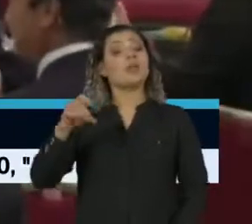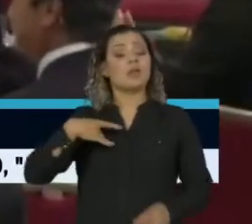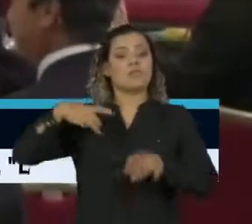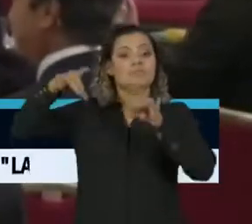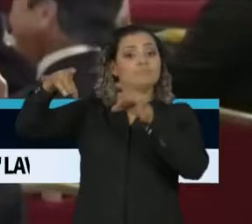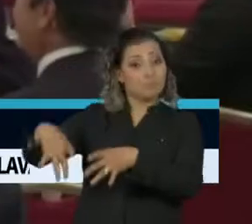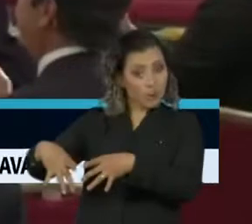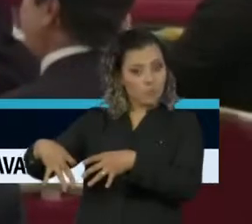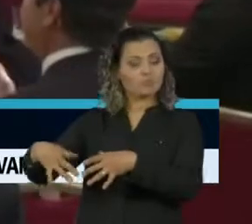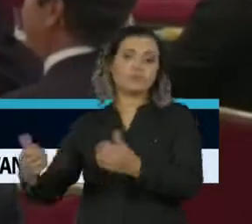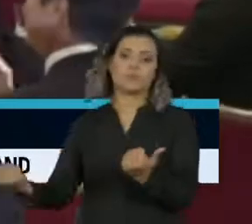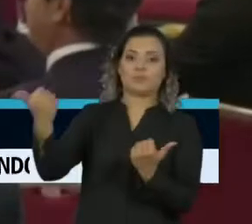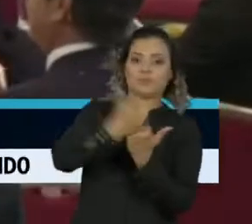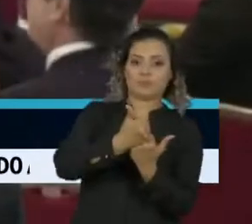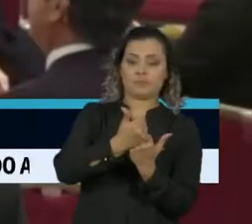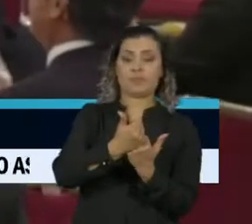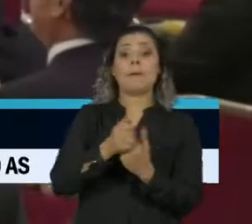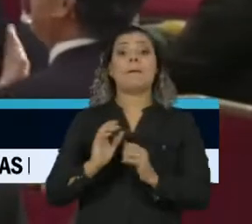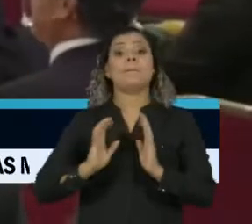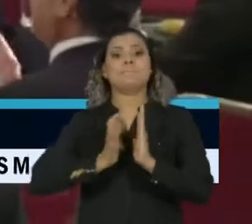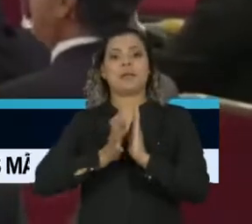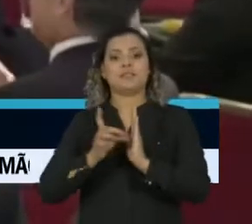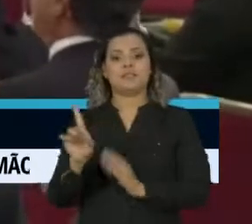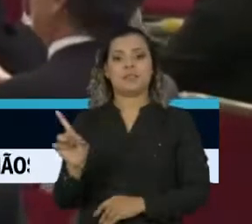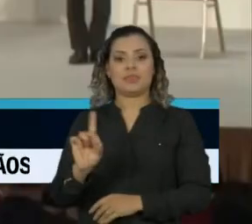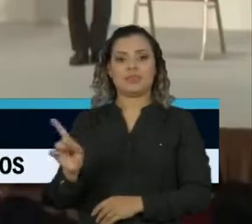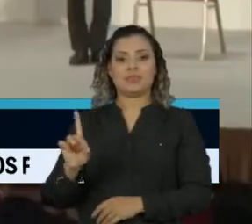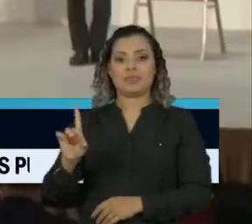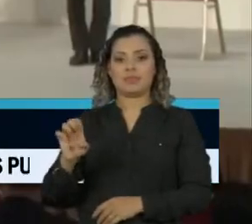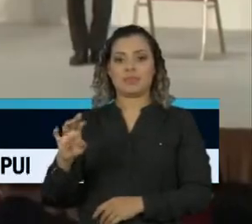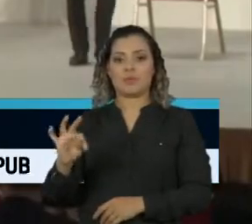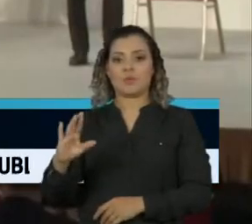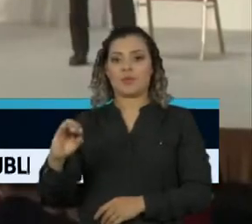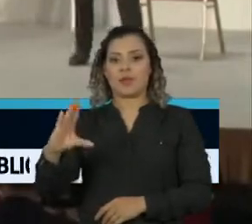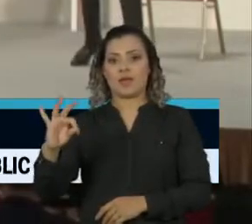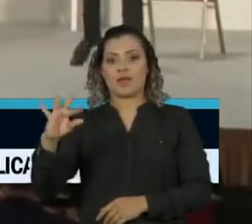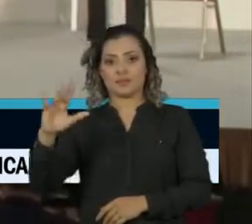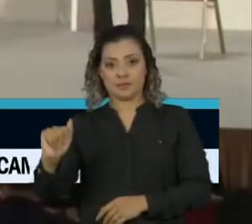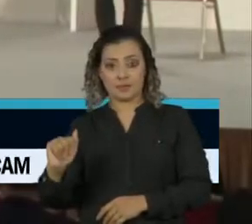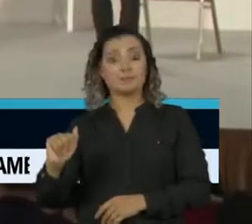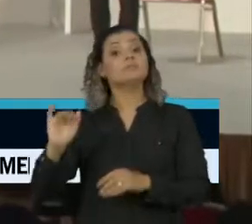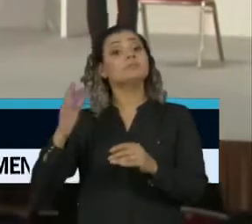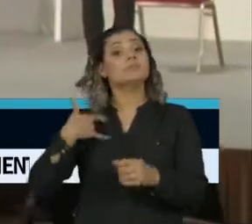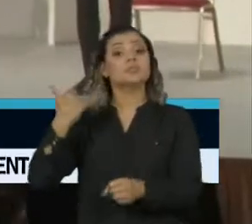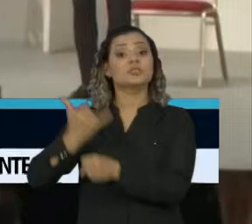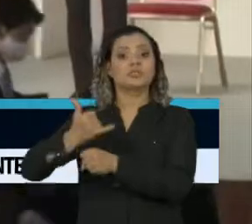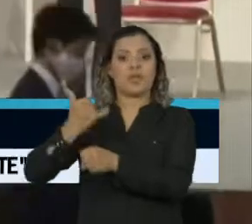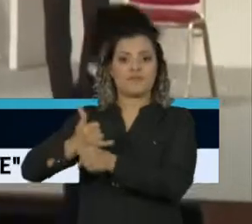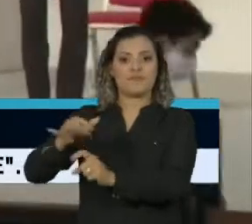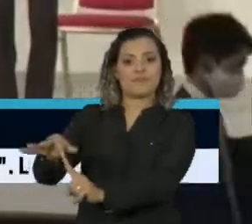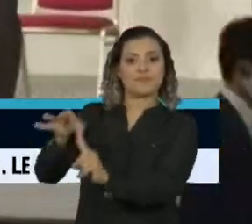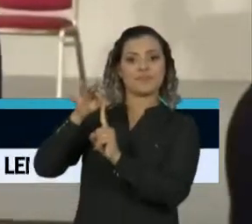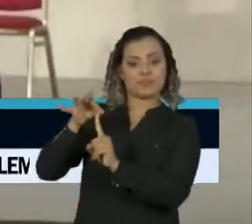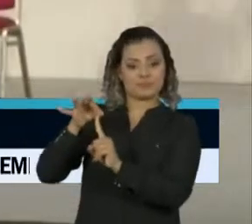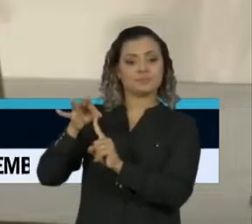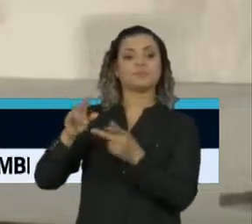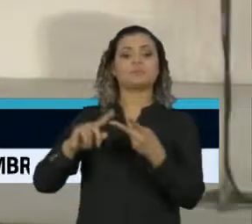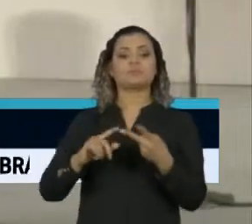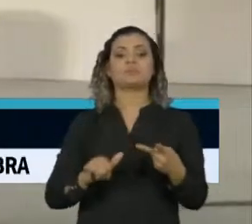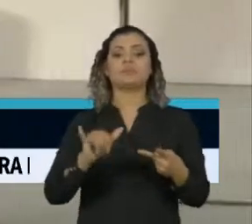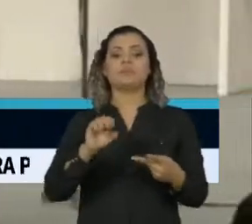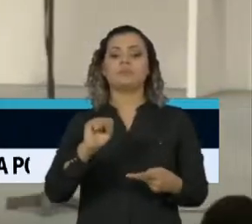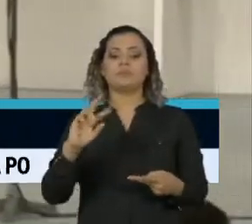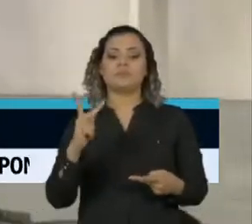e o partido liberal-democrata que governa o Japão elegeu o secretário-chefe de gabinete e os ide e